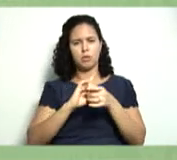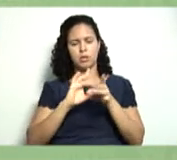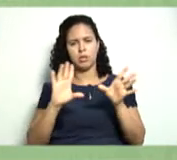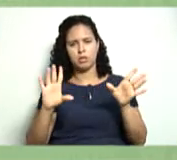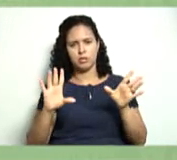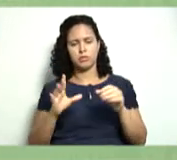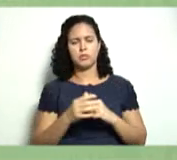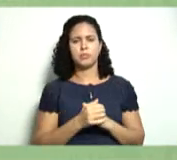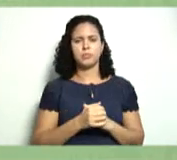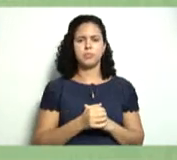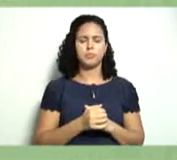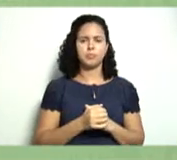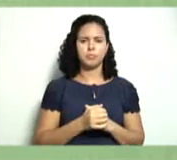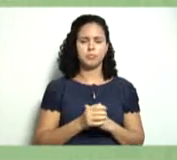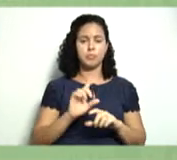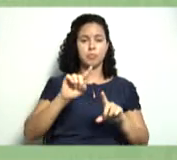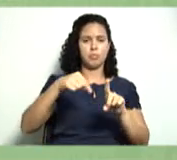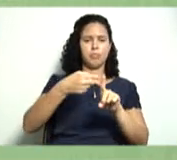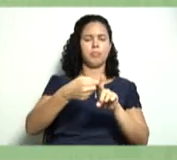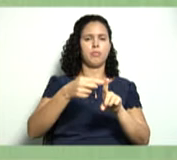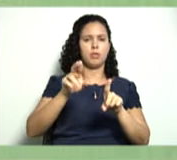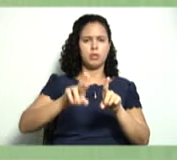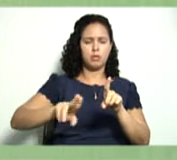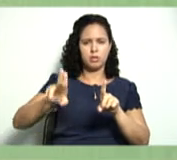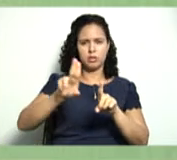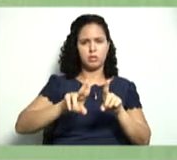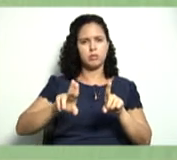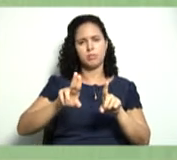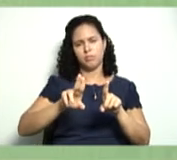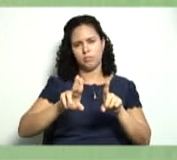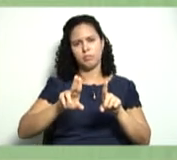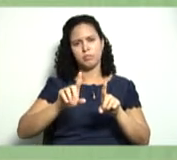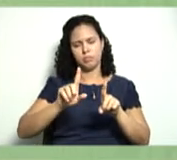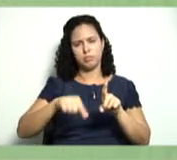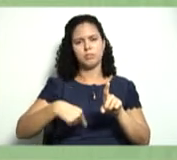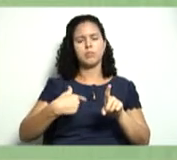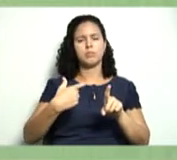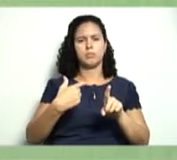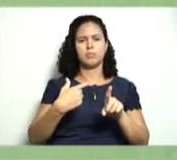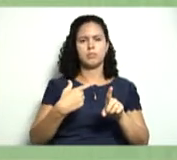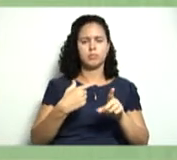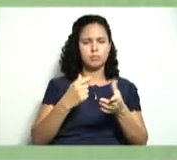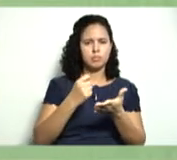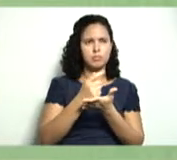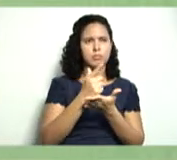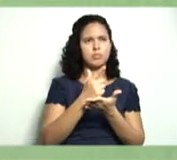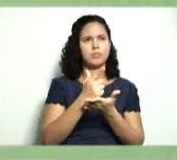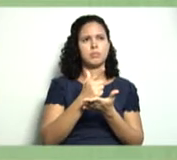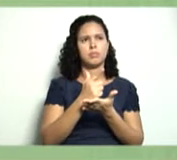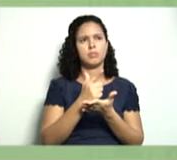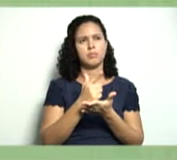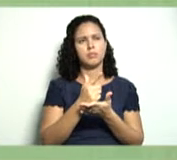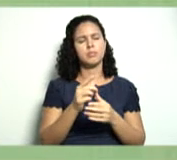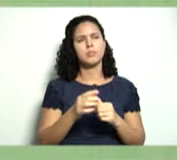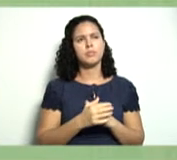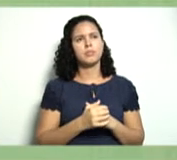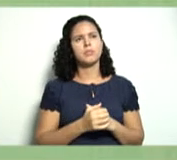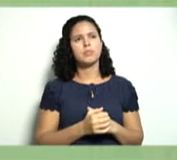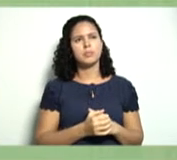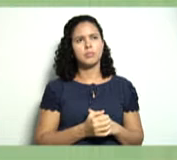o office né pago eo br office coad bom que é o livre